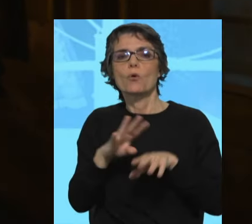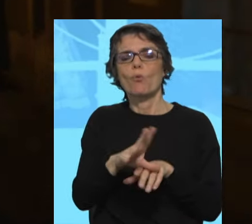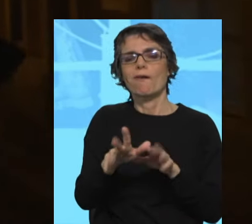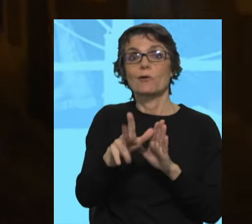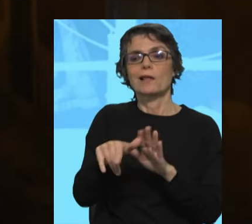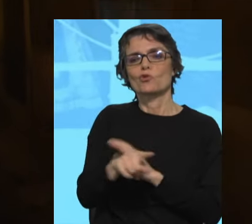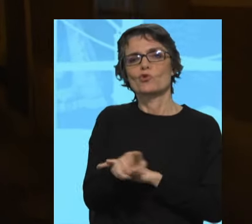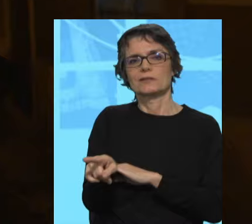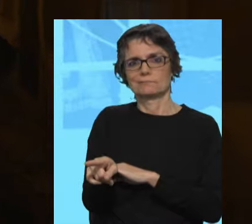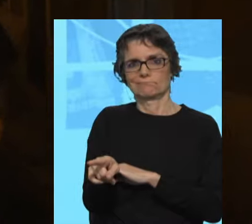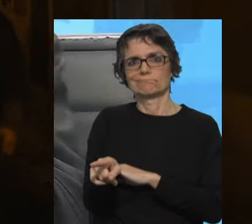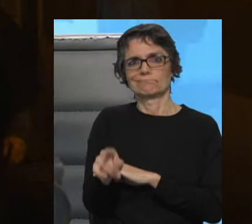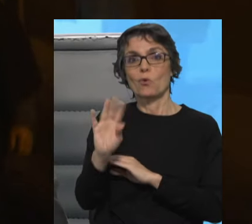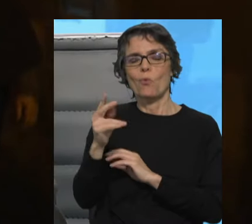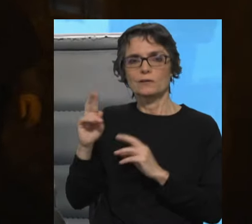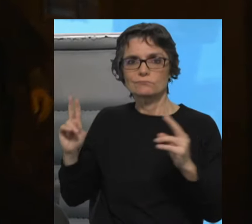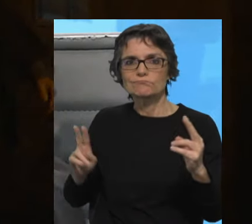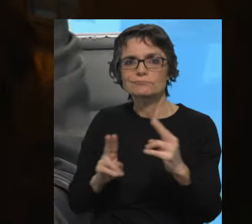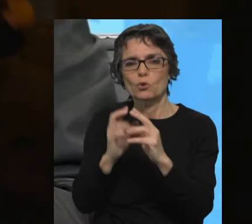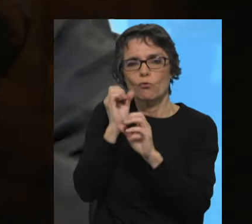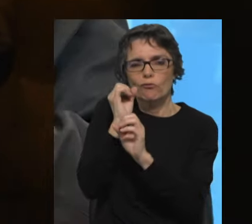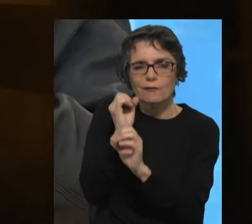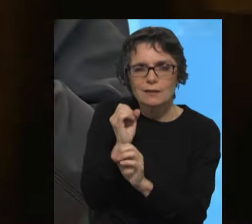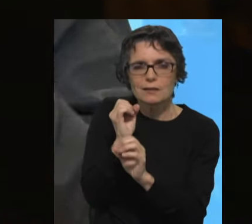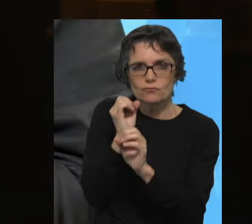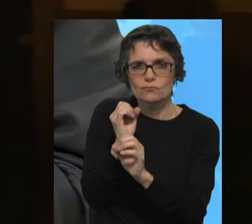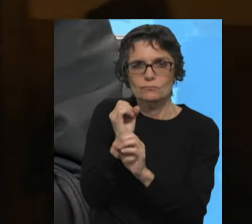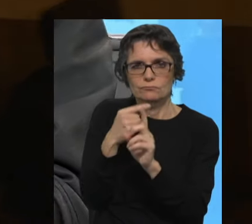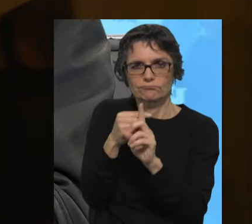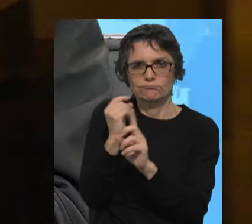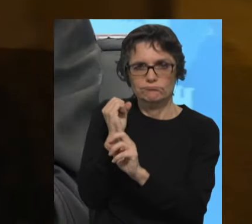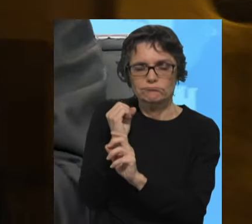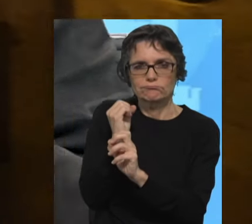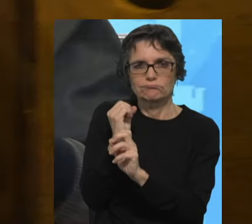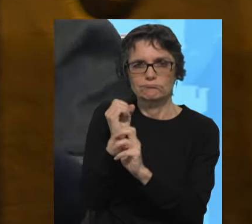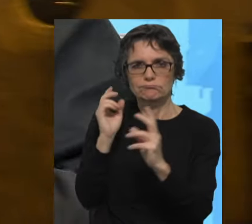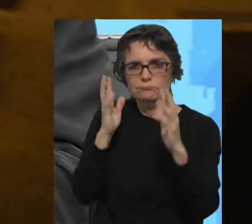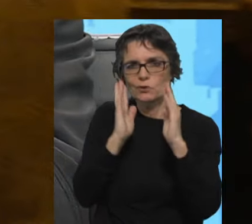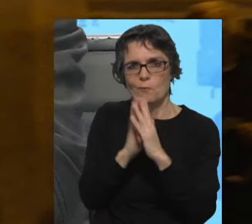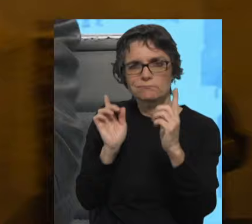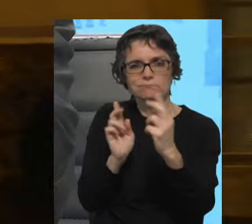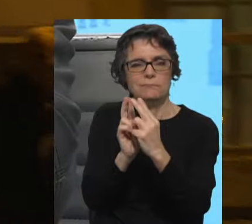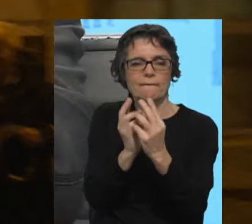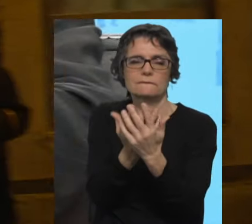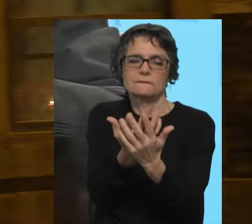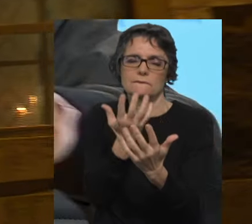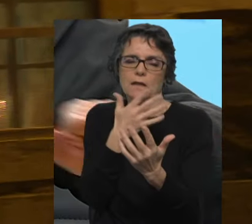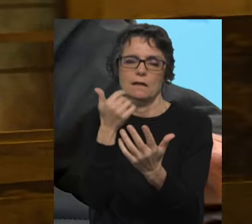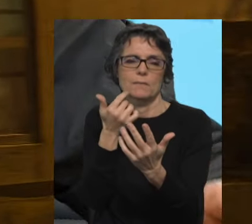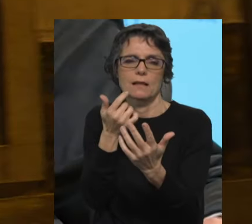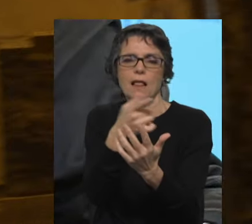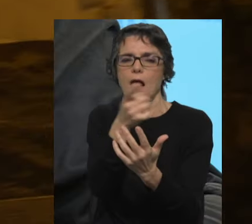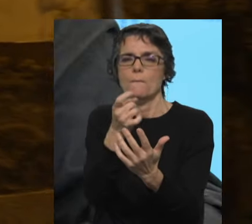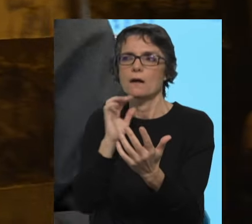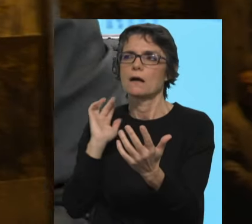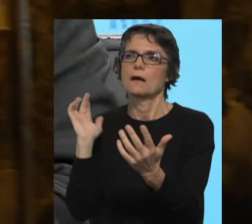num momento na encruzilhada quando se faz o encontro é é é de uma beleza e Aquela Paz